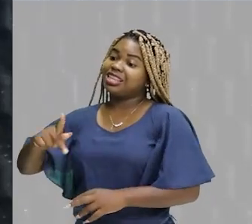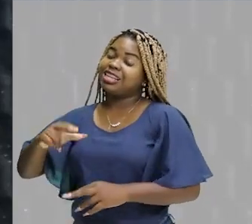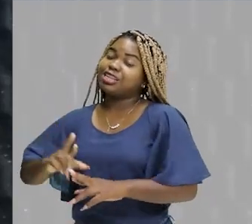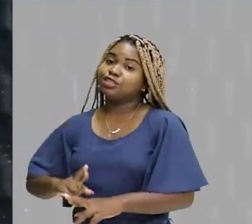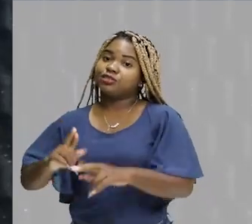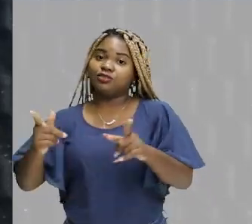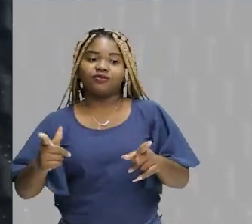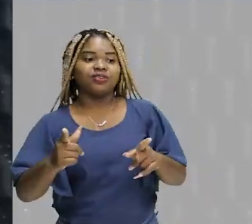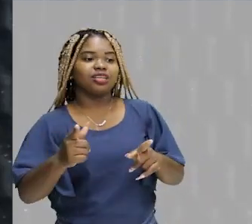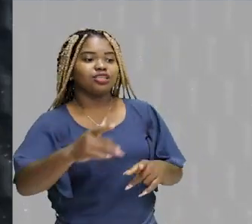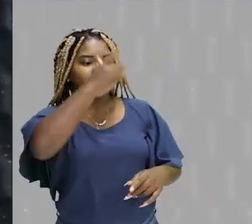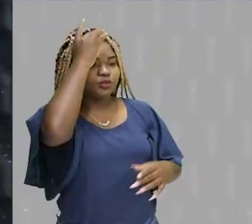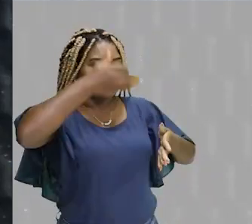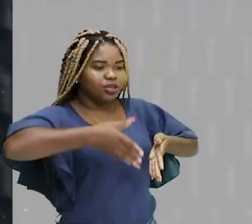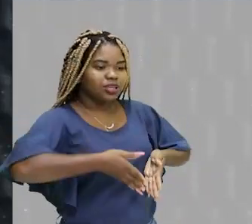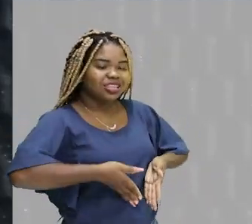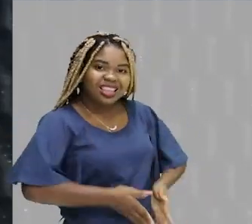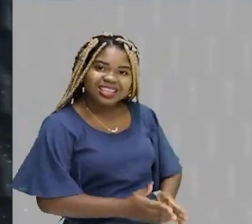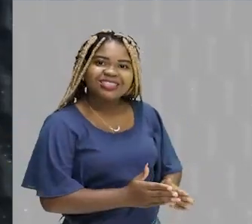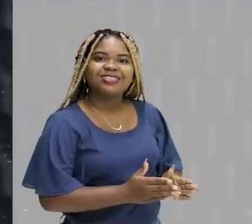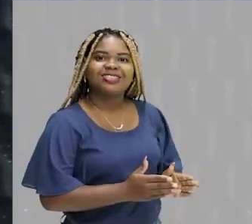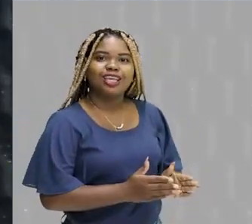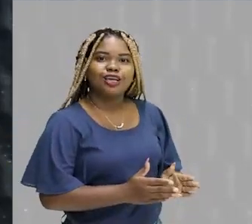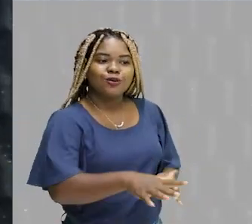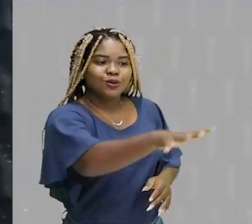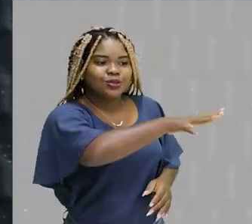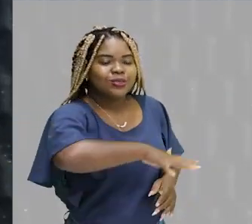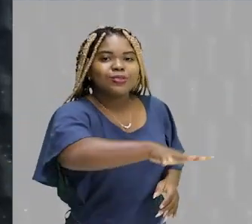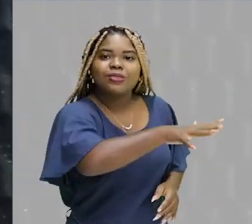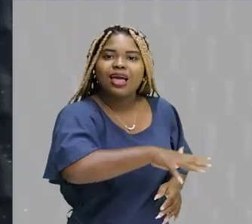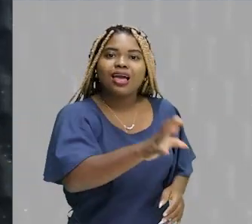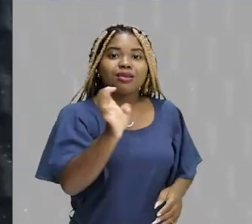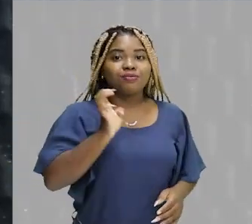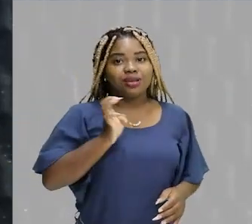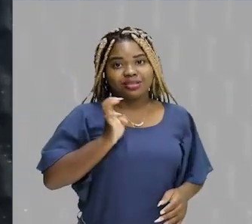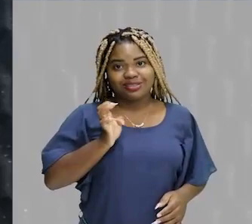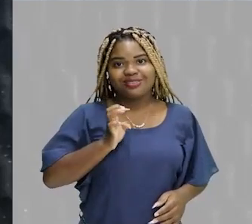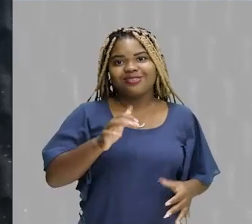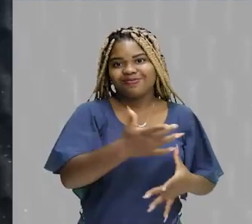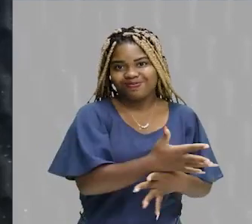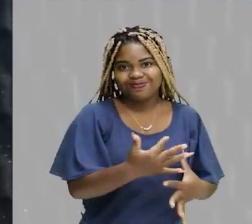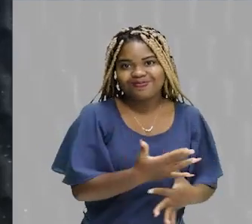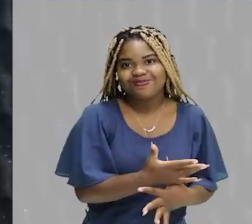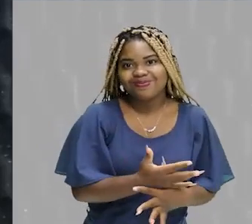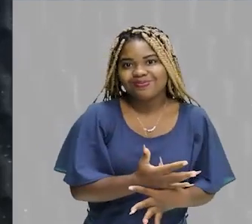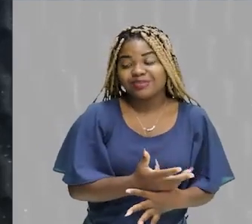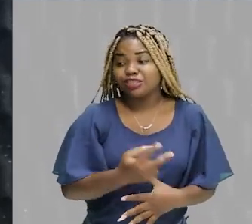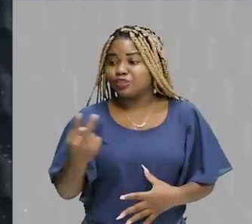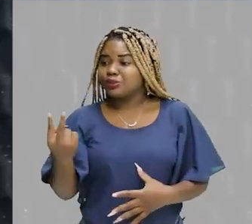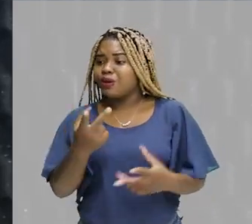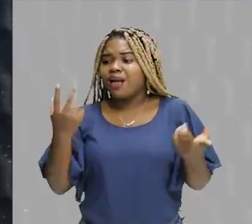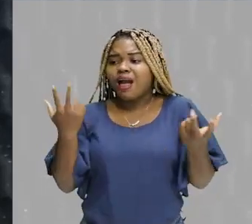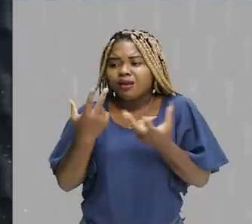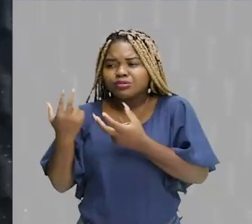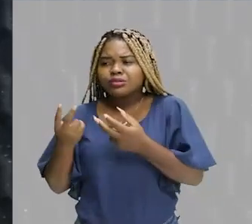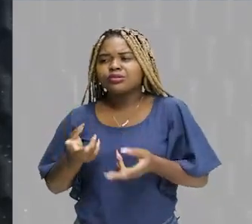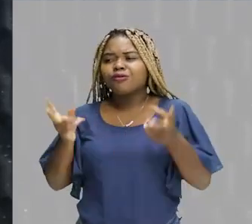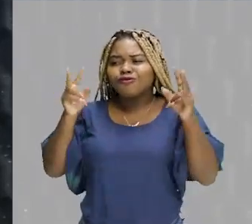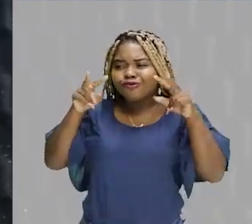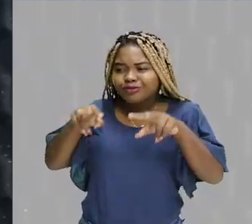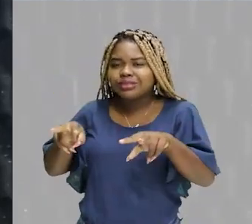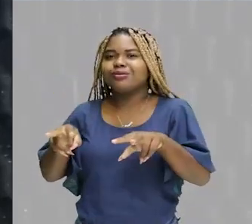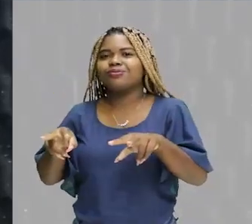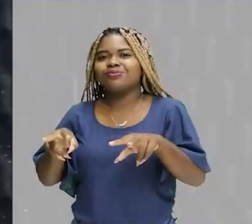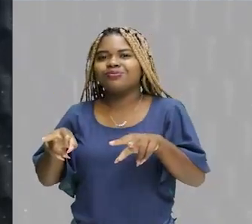nasceu na área mais rica, mais nobre da cidade. É essa a perspectiva que a Escola de Chicago